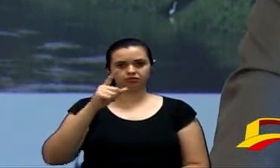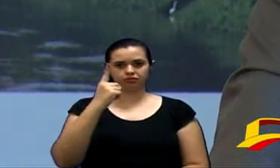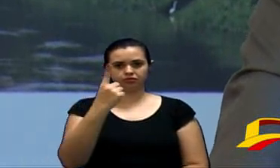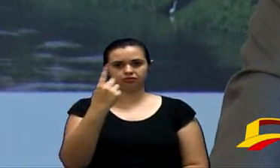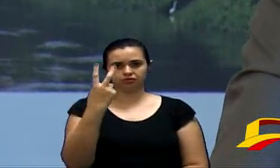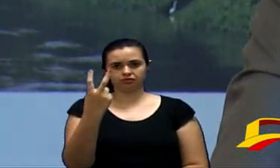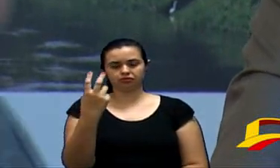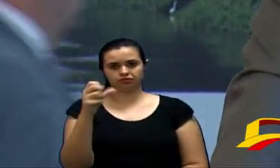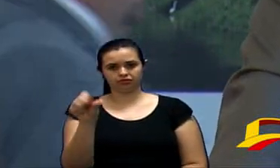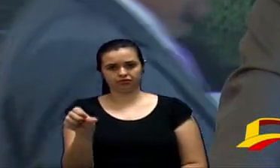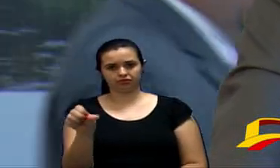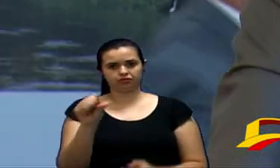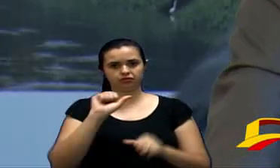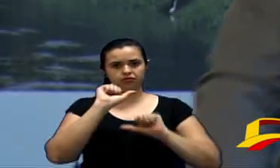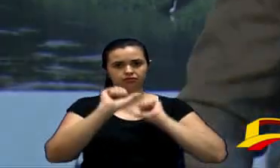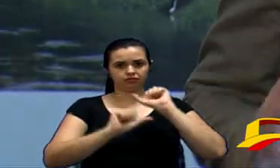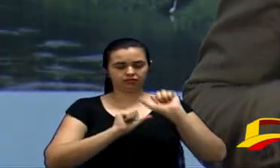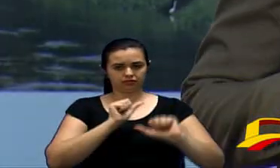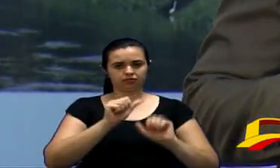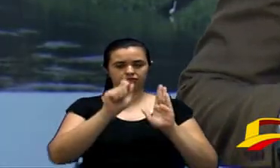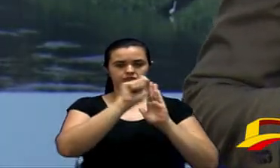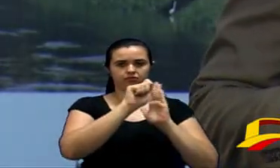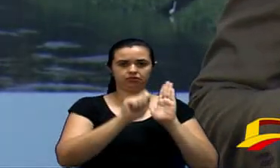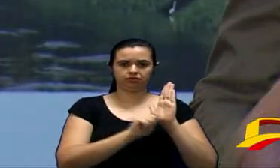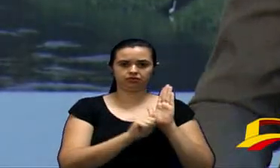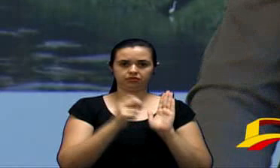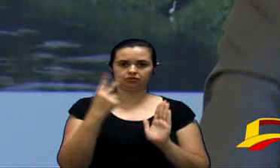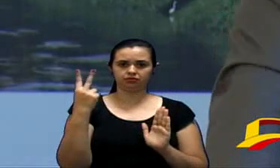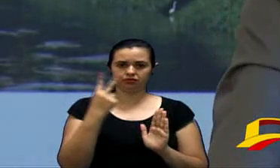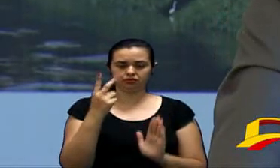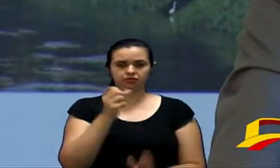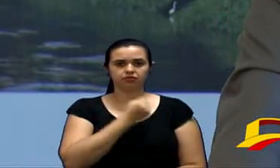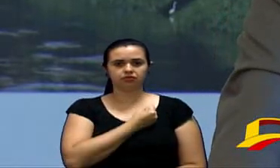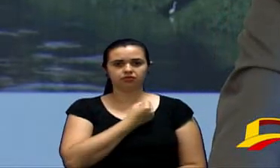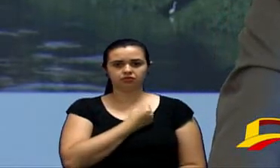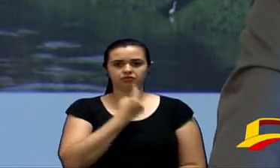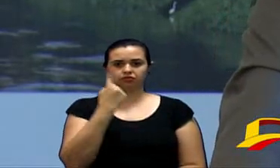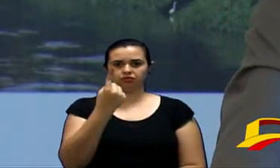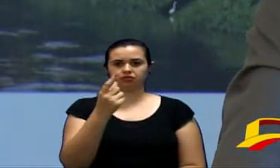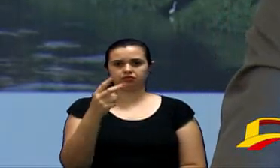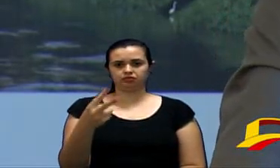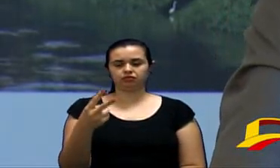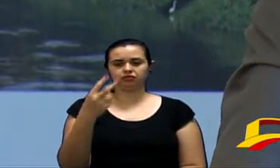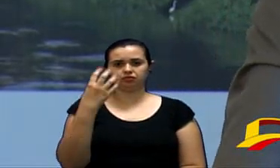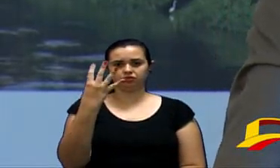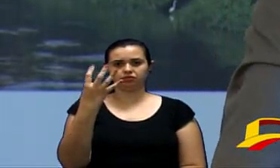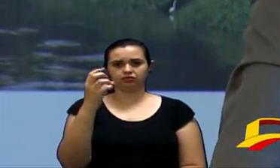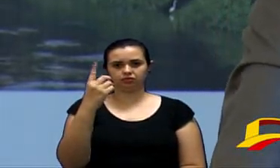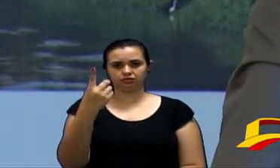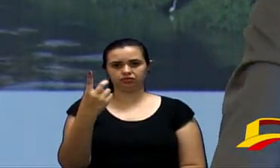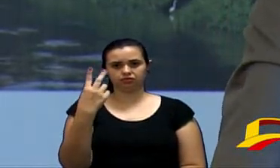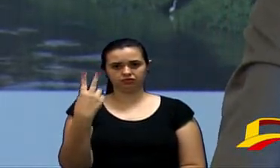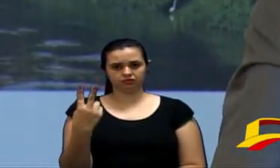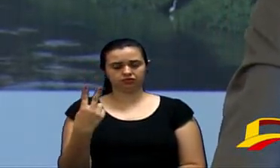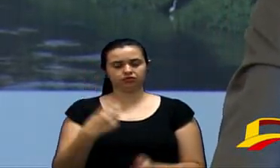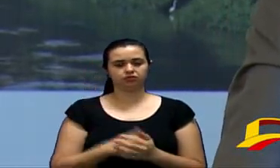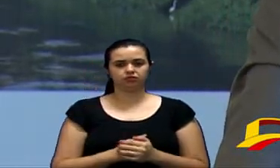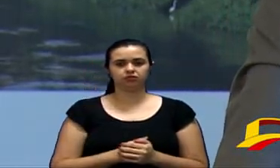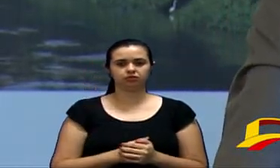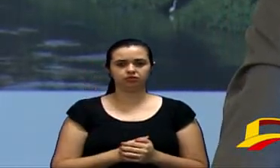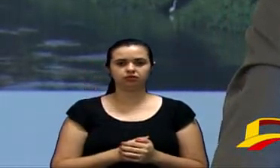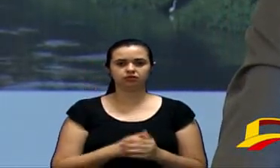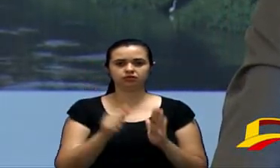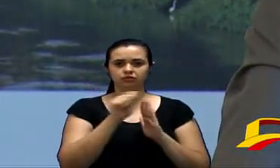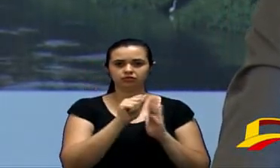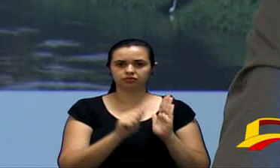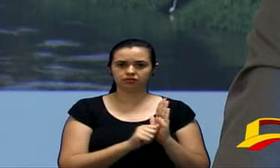ele modifica a redação do parágrafo artigo 2º, no caso da Lei 12.412, 27 de outubro de 2021, proposta pelo artigo 1º